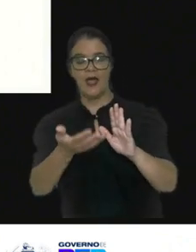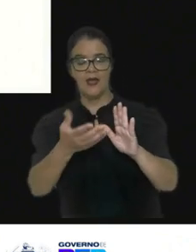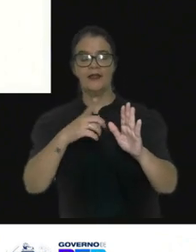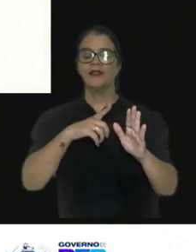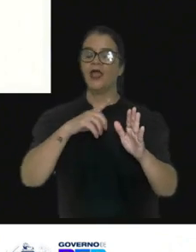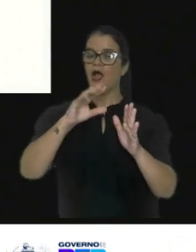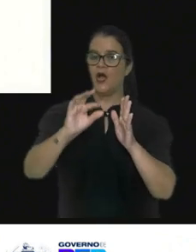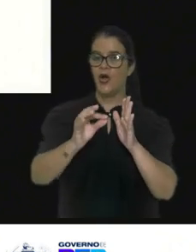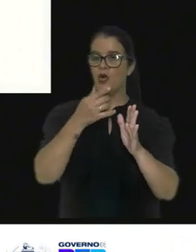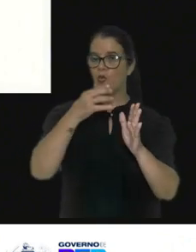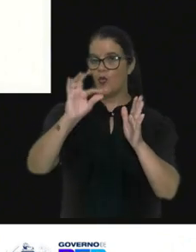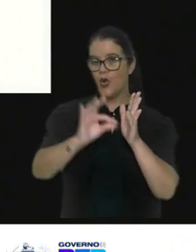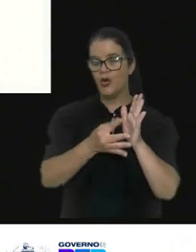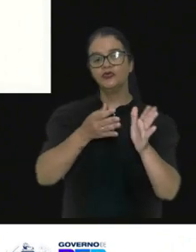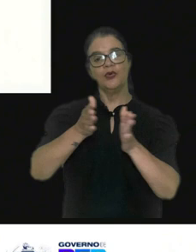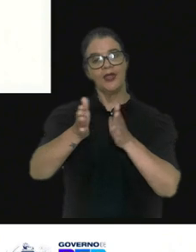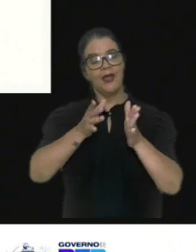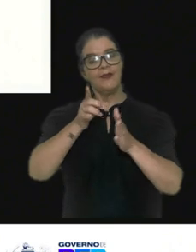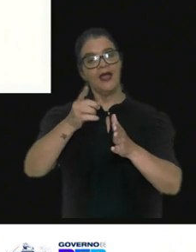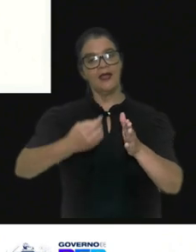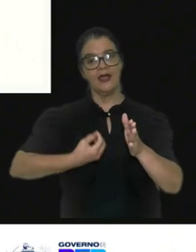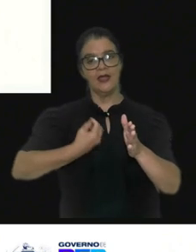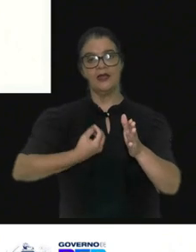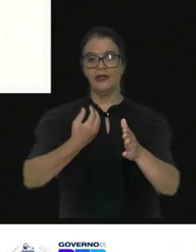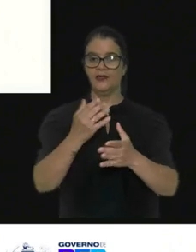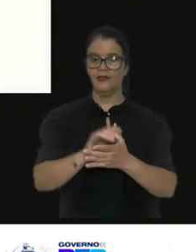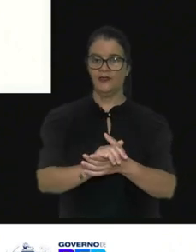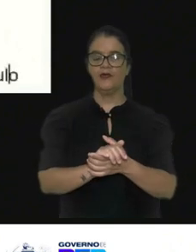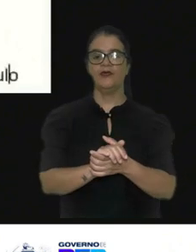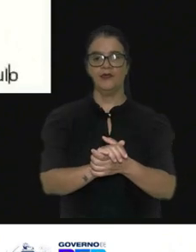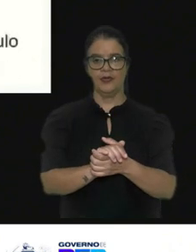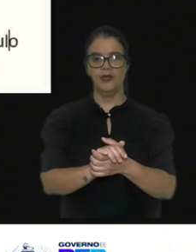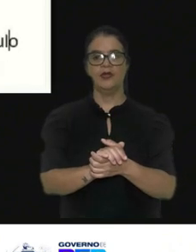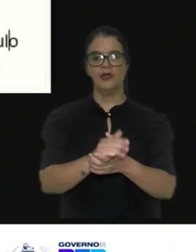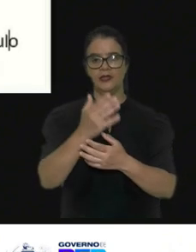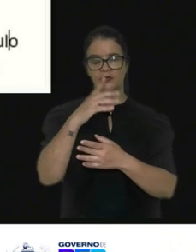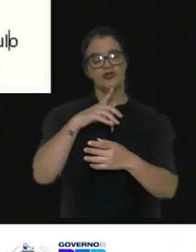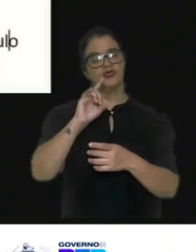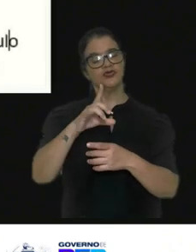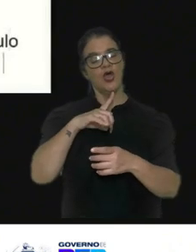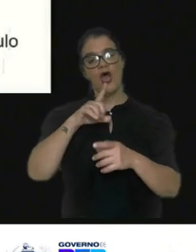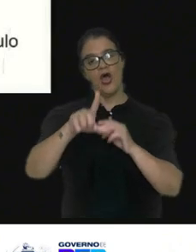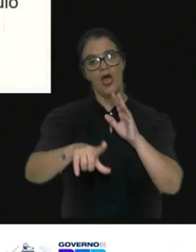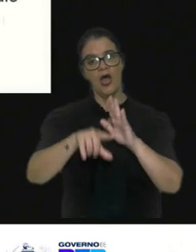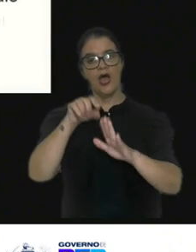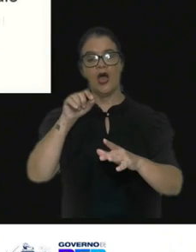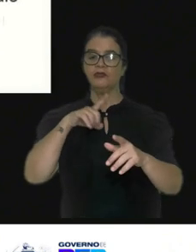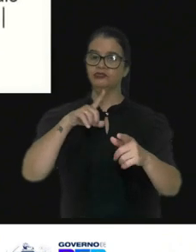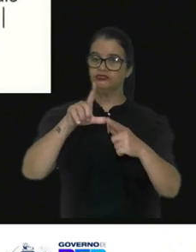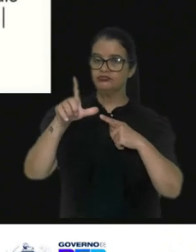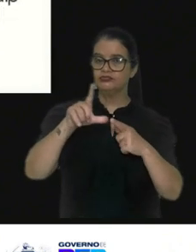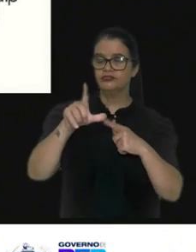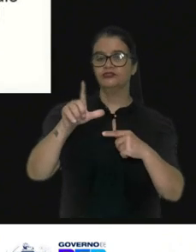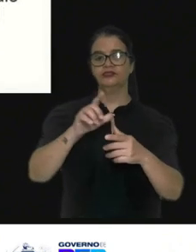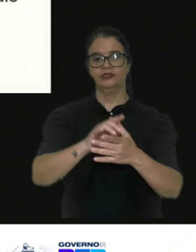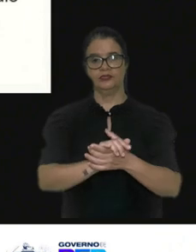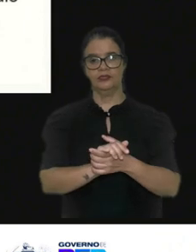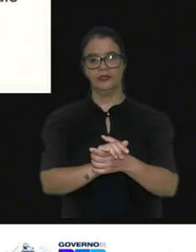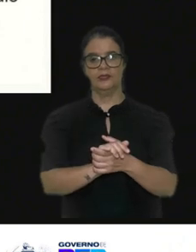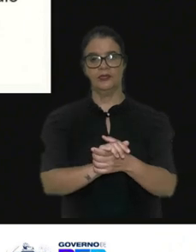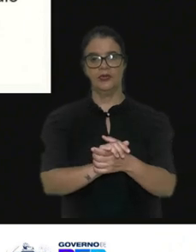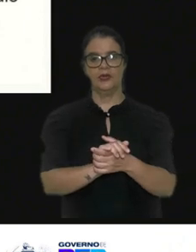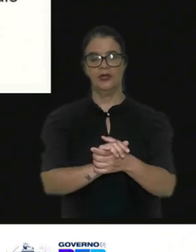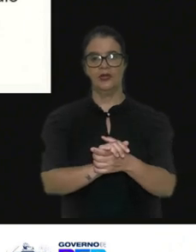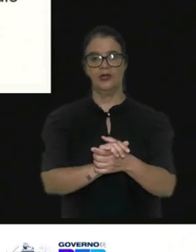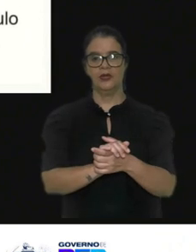e a época em que ele viveu. São dadas sim alternativas para vocês. Essas alternativas